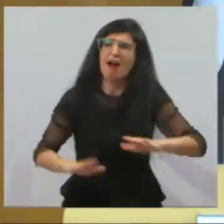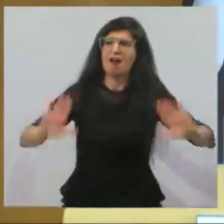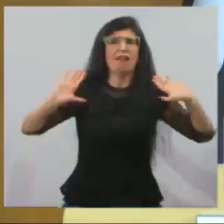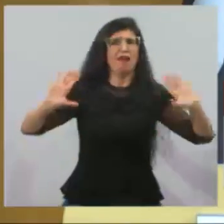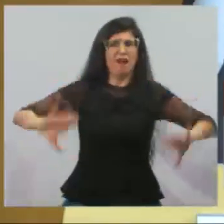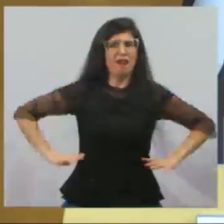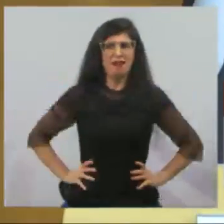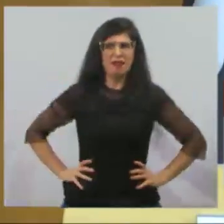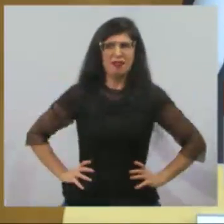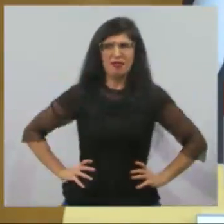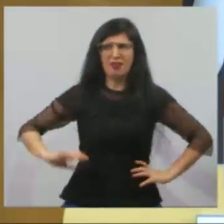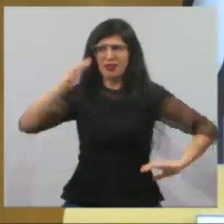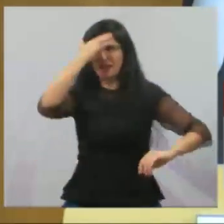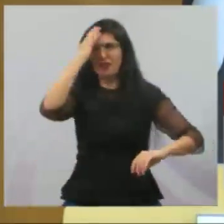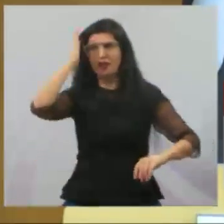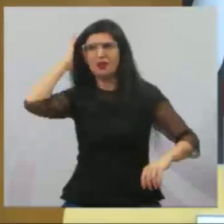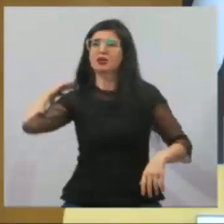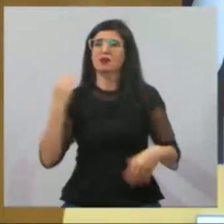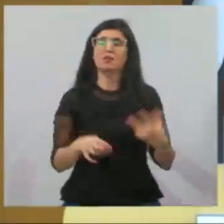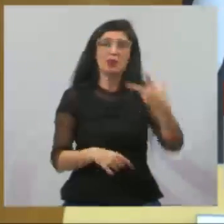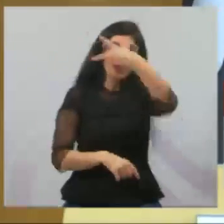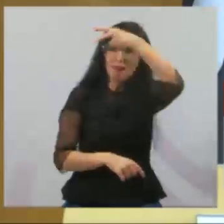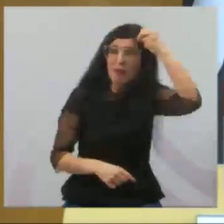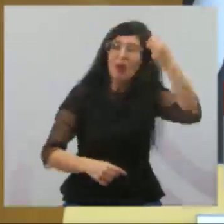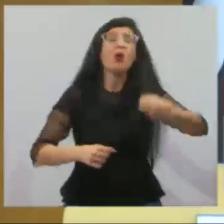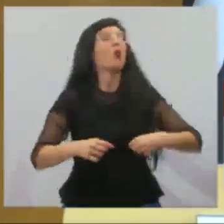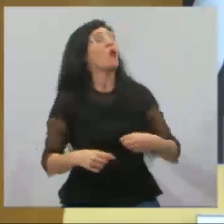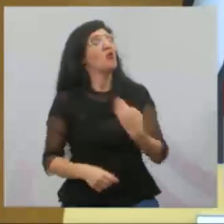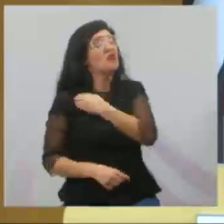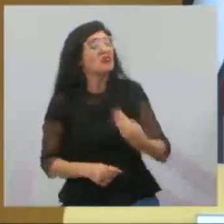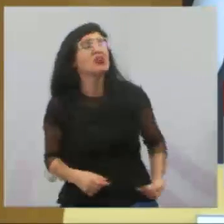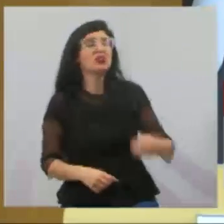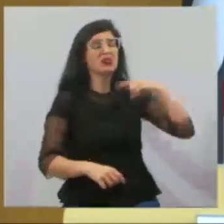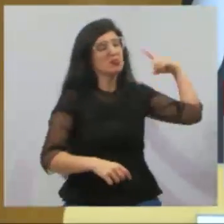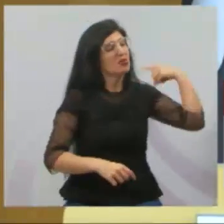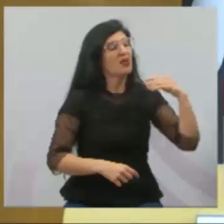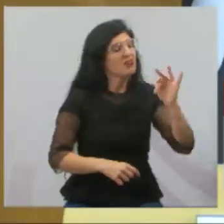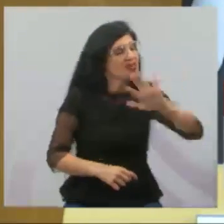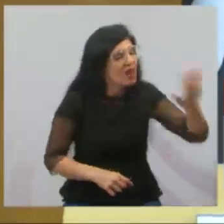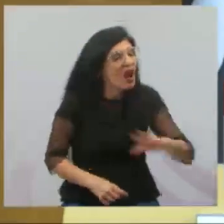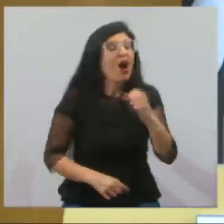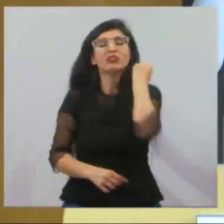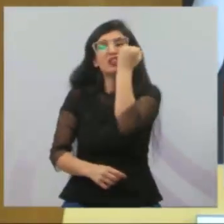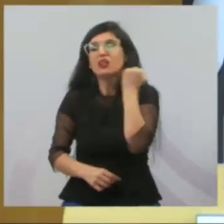que elege presidente, que elege governador, deputado federal, senador.